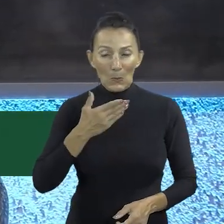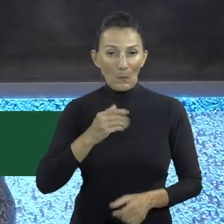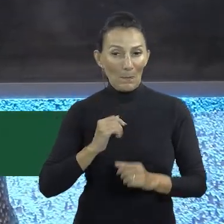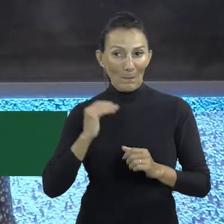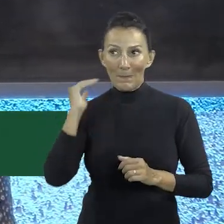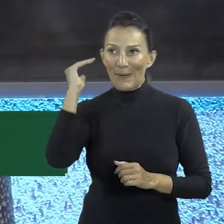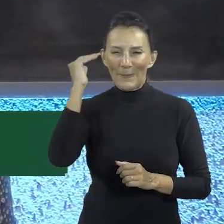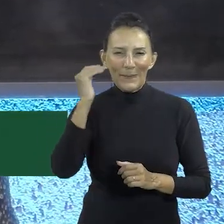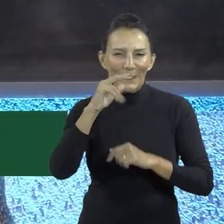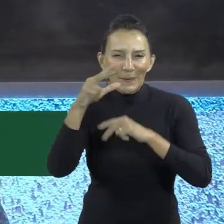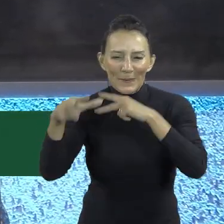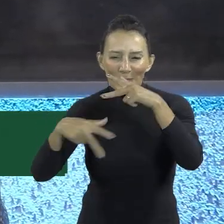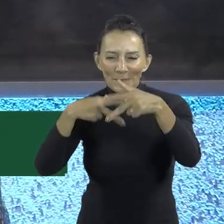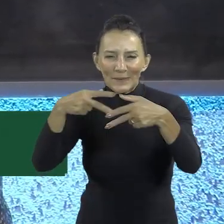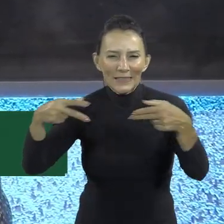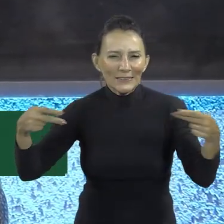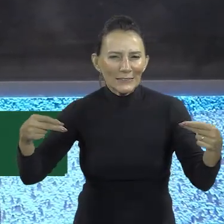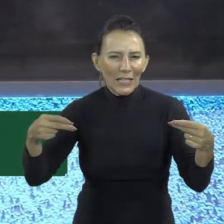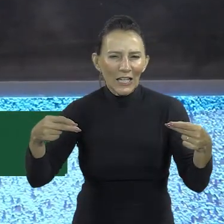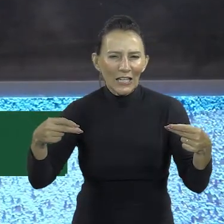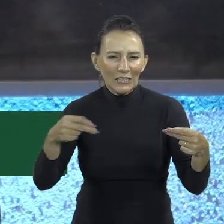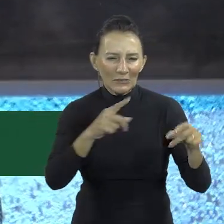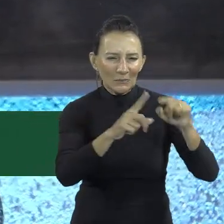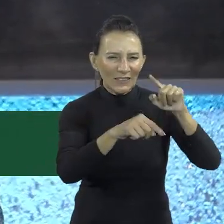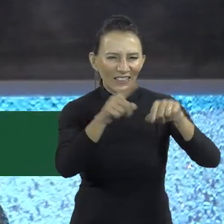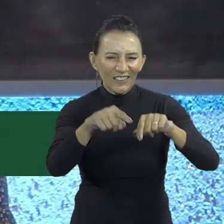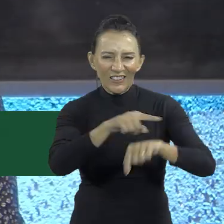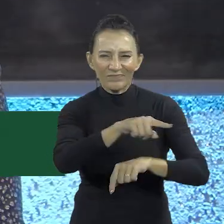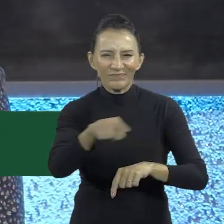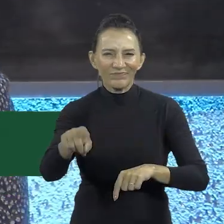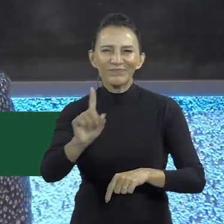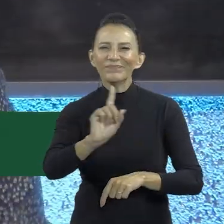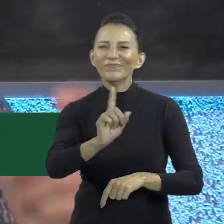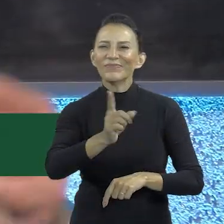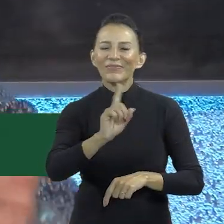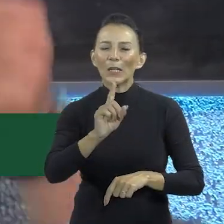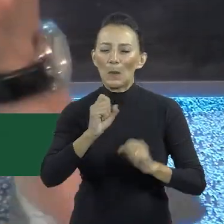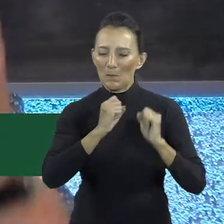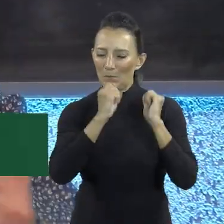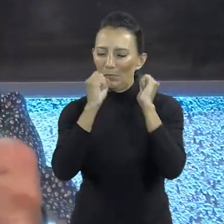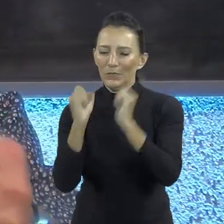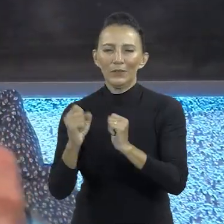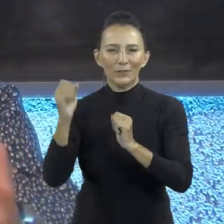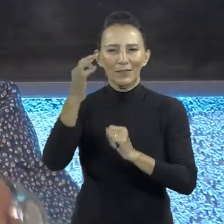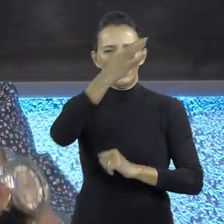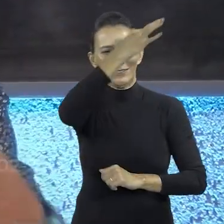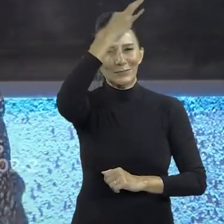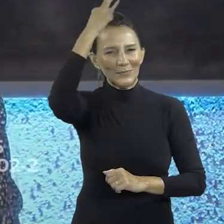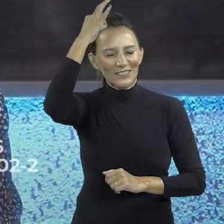nós jamais pode ser algo material. É o poder do Espírito